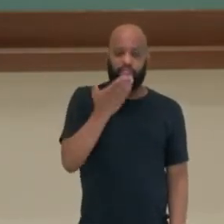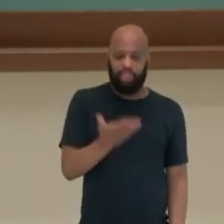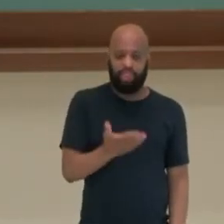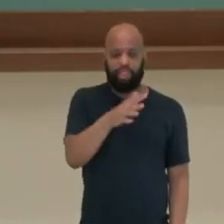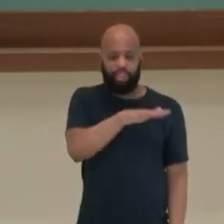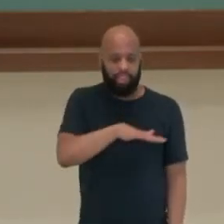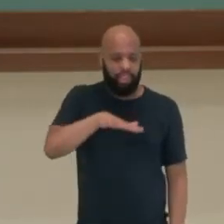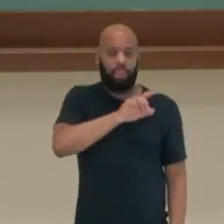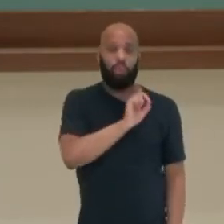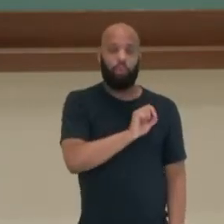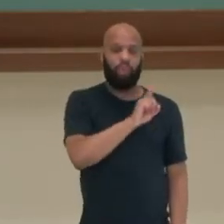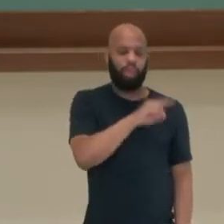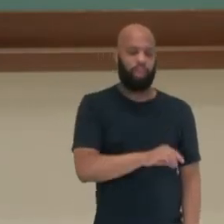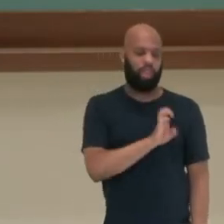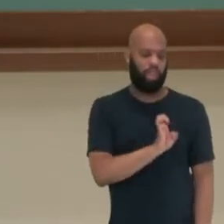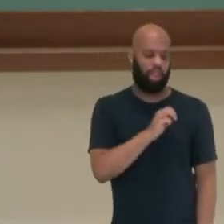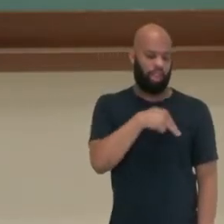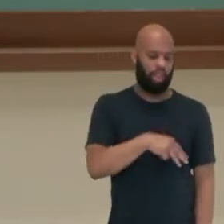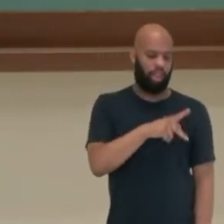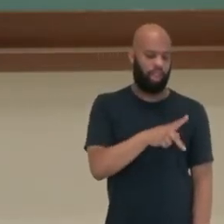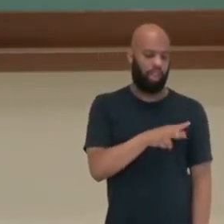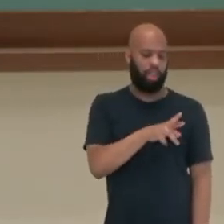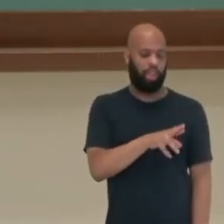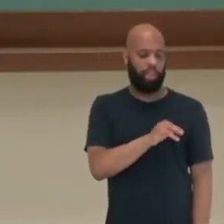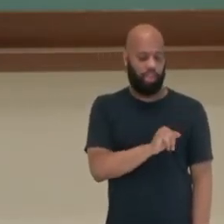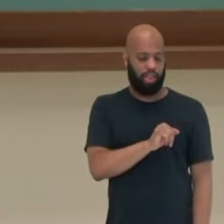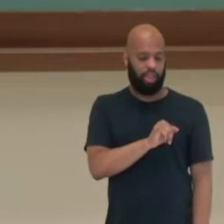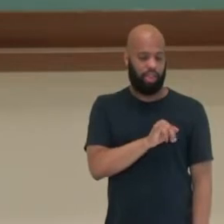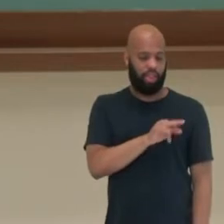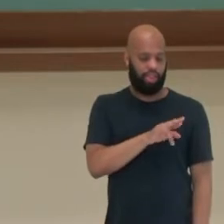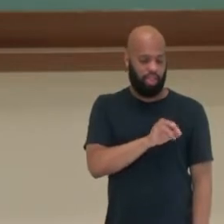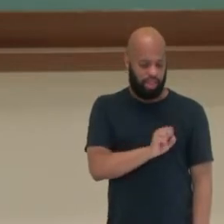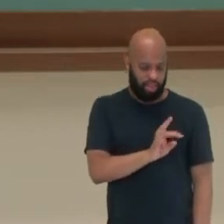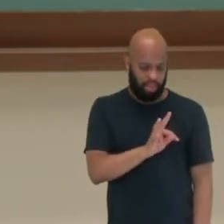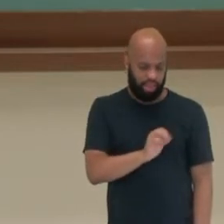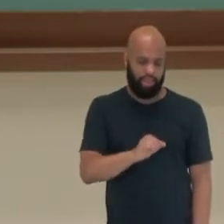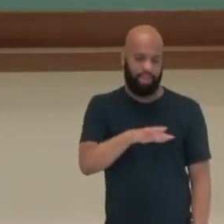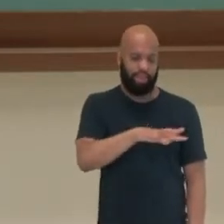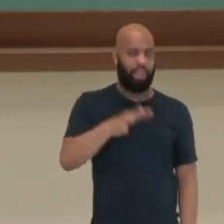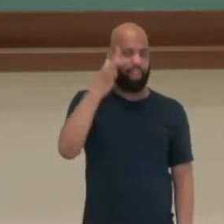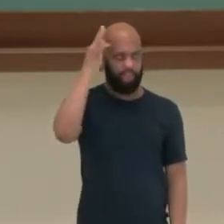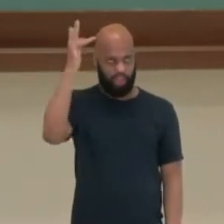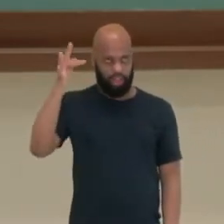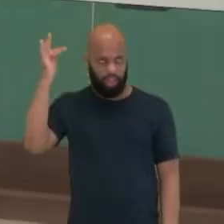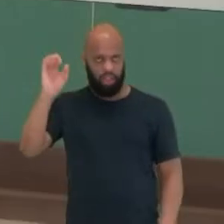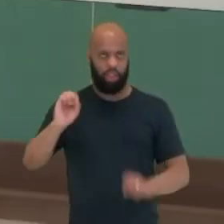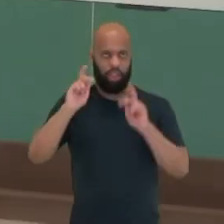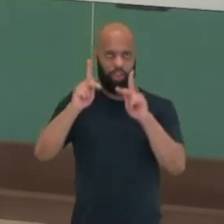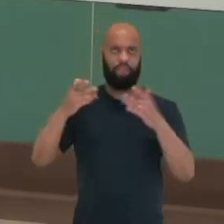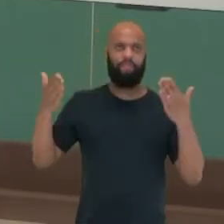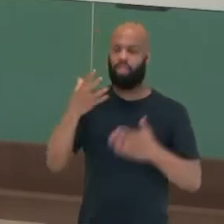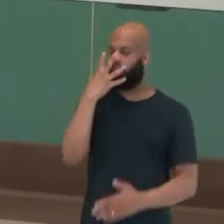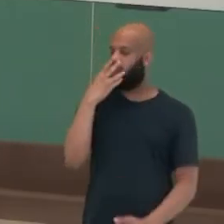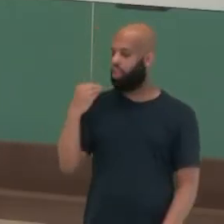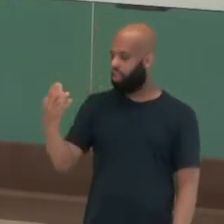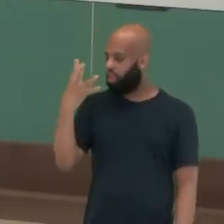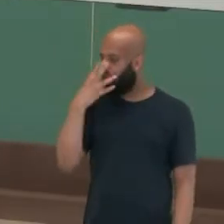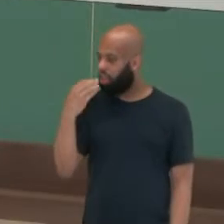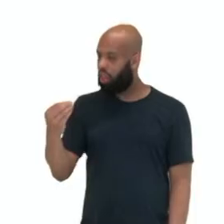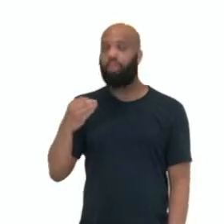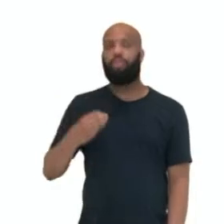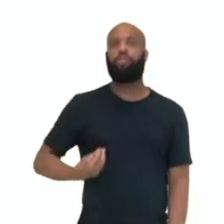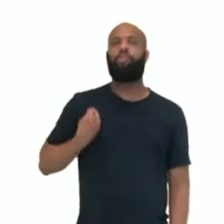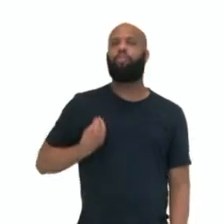corrente conhecida como empirista na filosofia, certo? Thomas Hobbes viveu entre